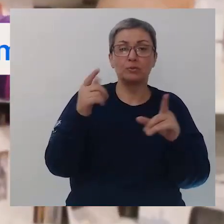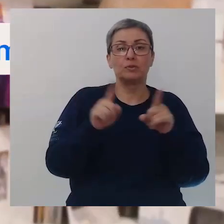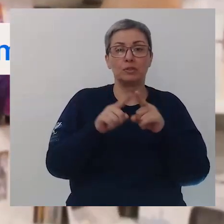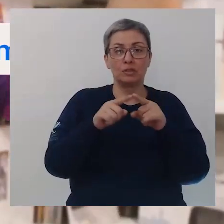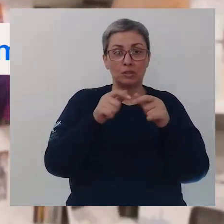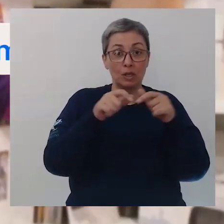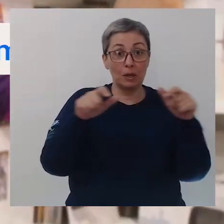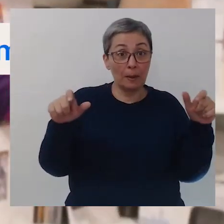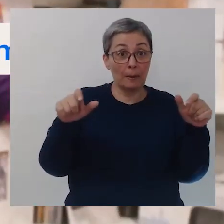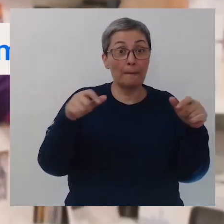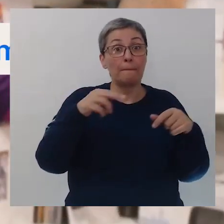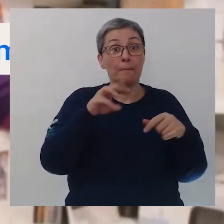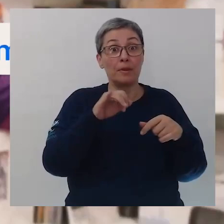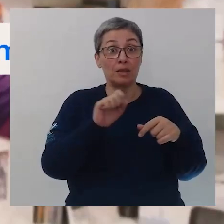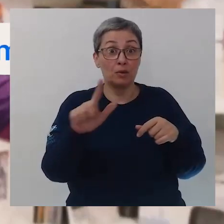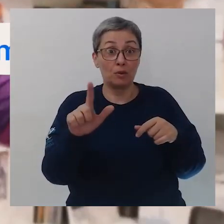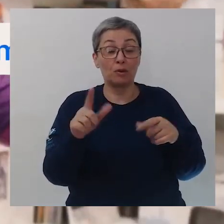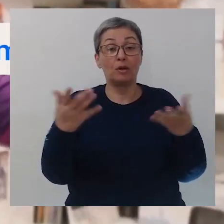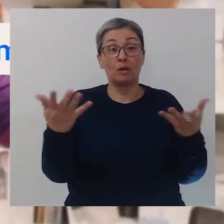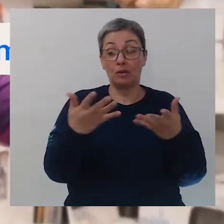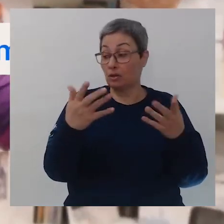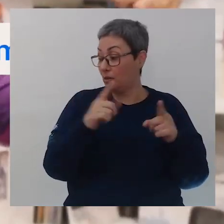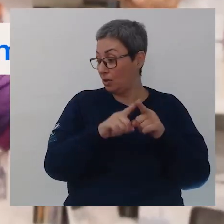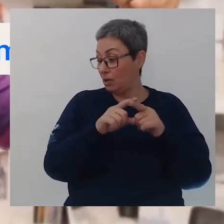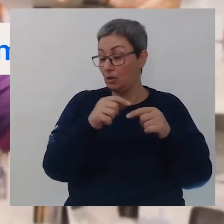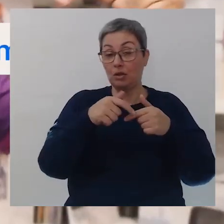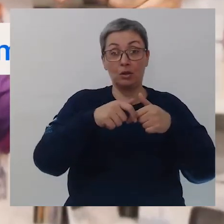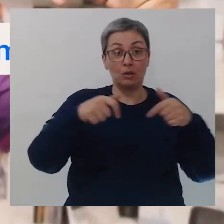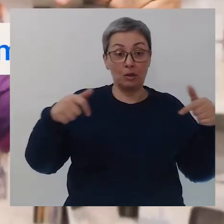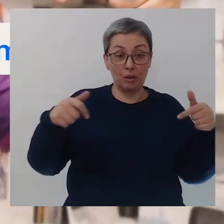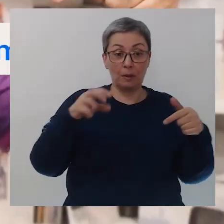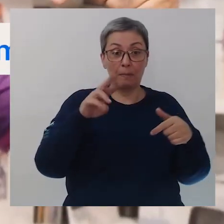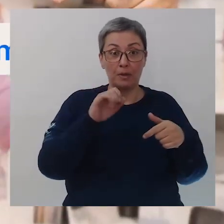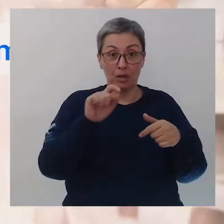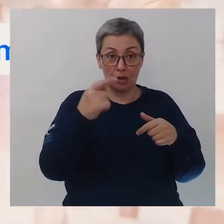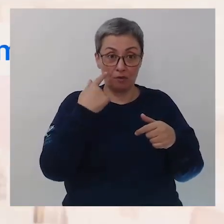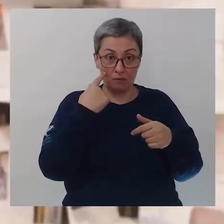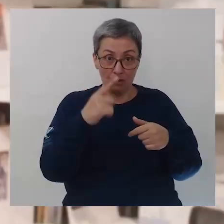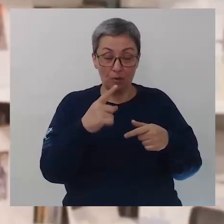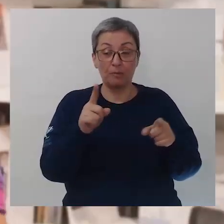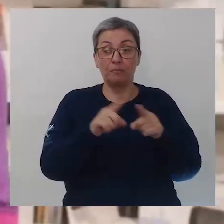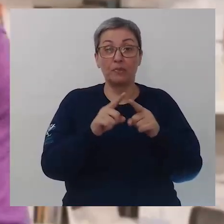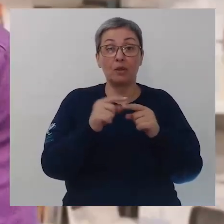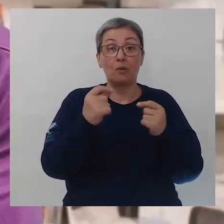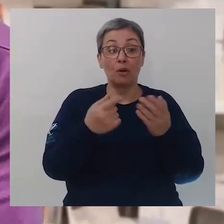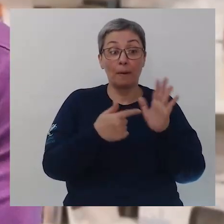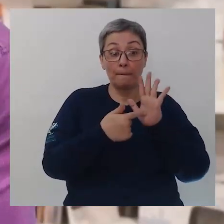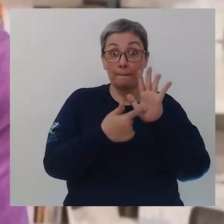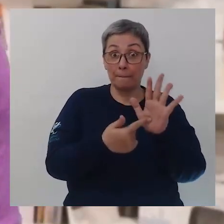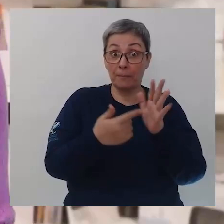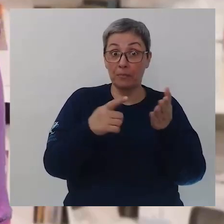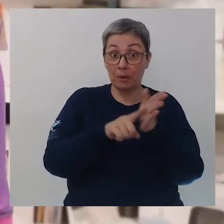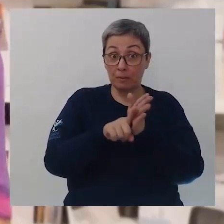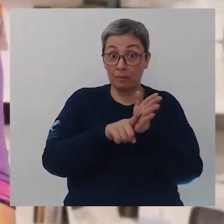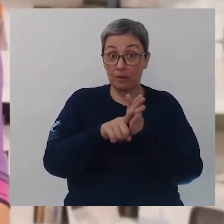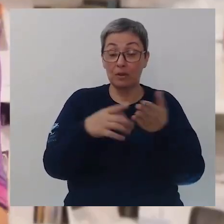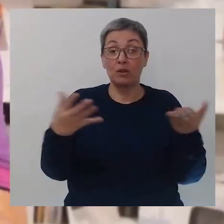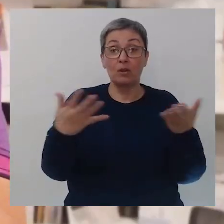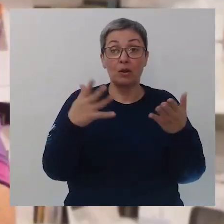nós neste e-mail aqui, é nesse endereço aqui. Estão vendo o endereço? Eu quero trazer a sua pesquisa